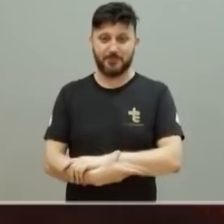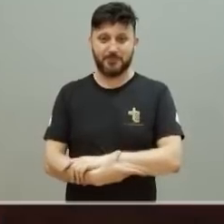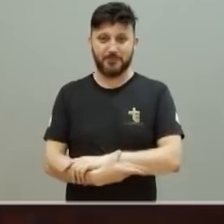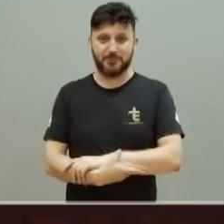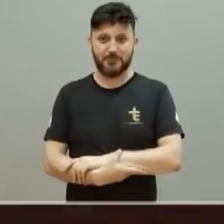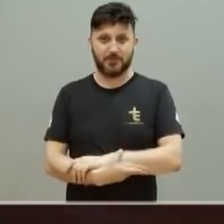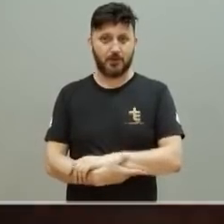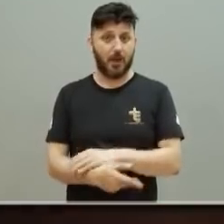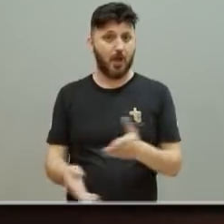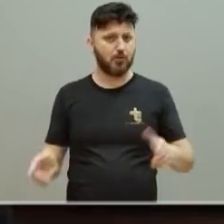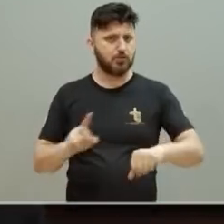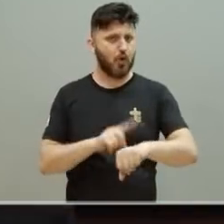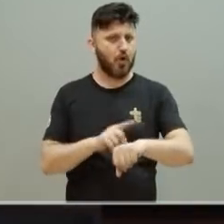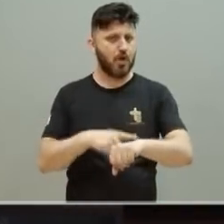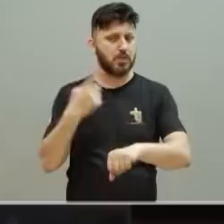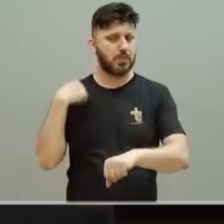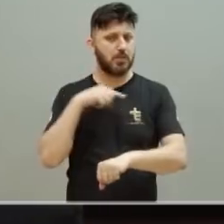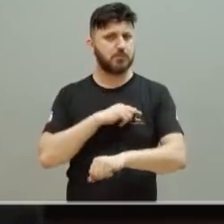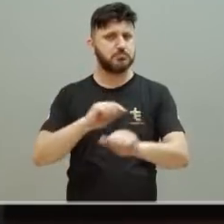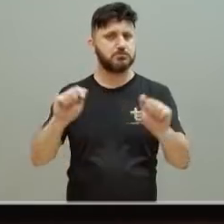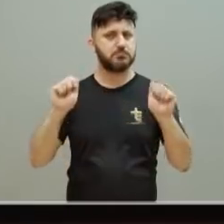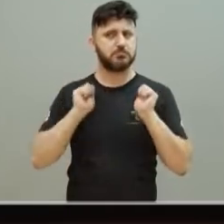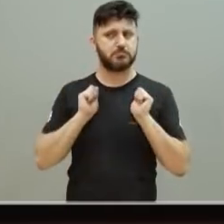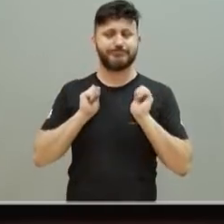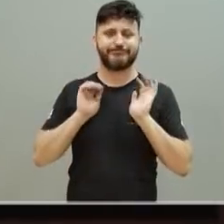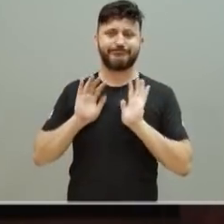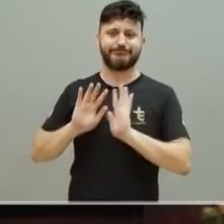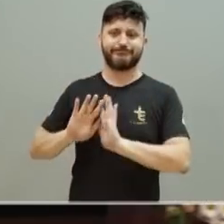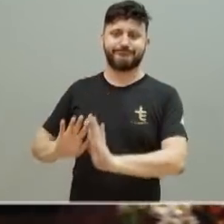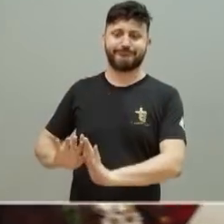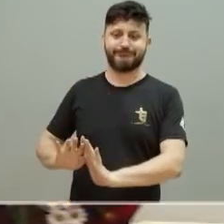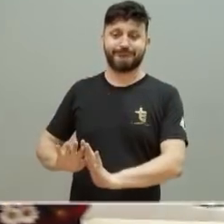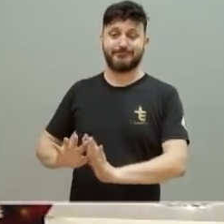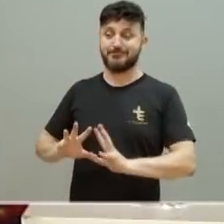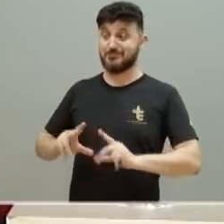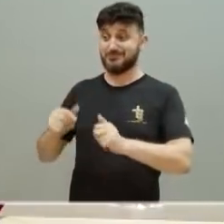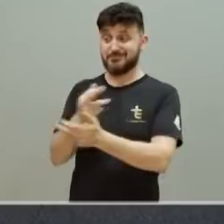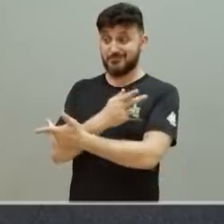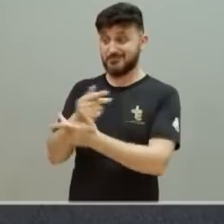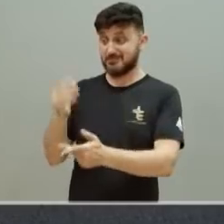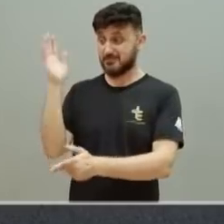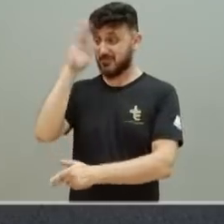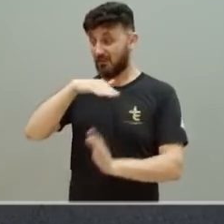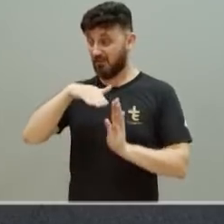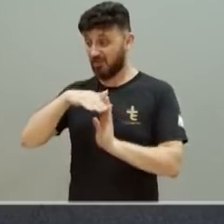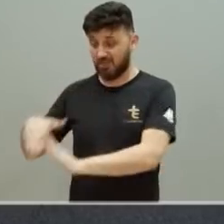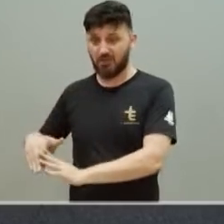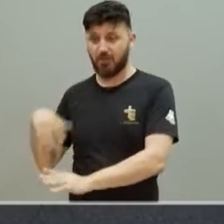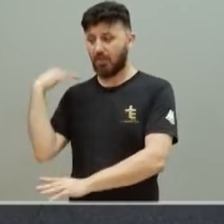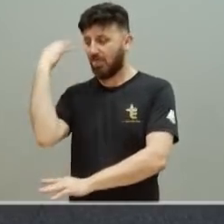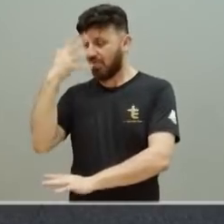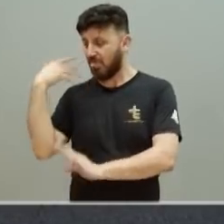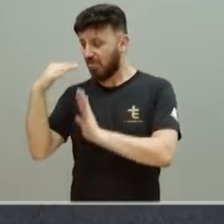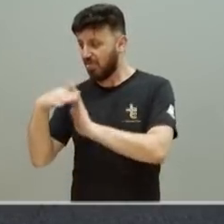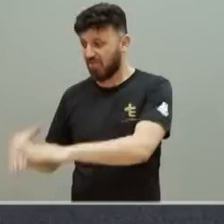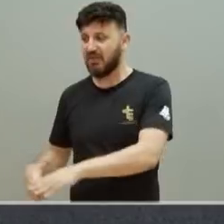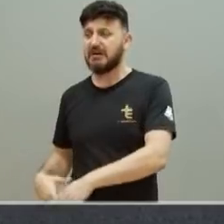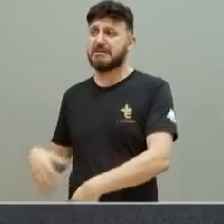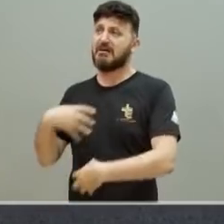Está na hora de nós abrirmos mão disso. Renuncia. Renuncia esse espírito de